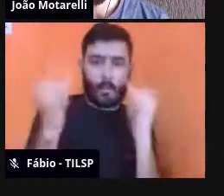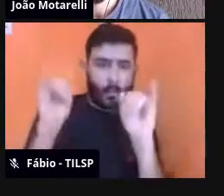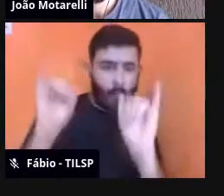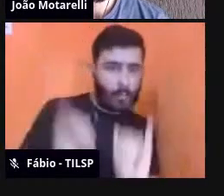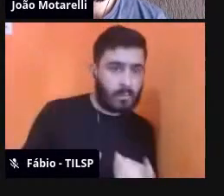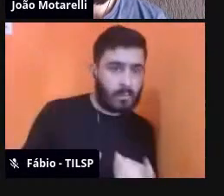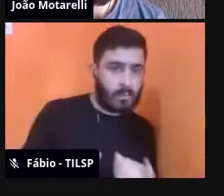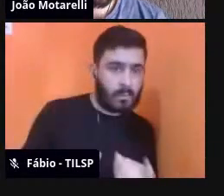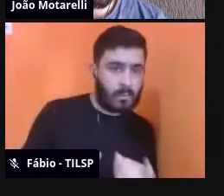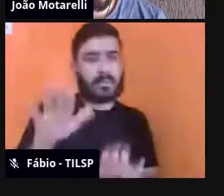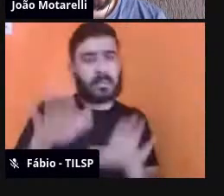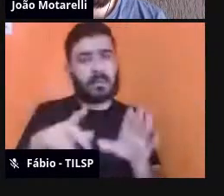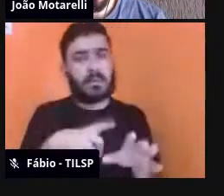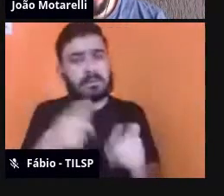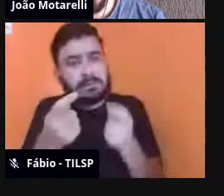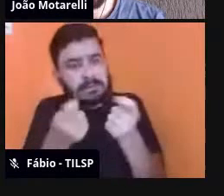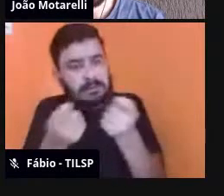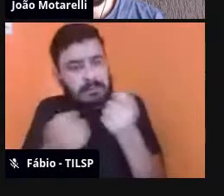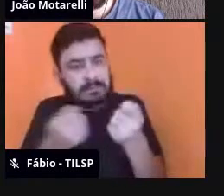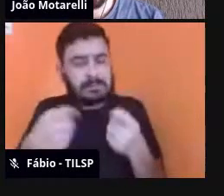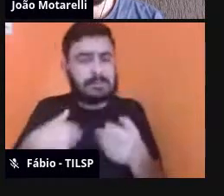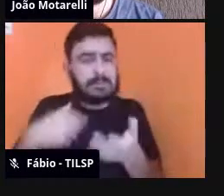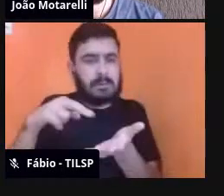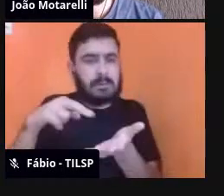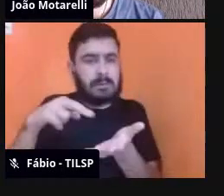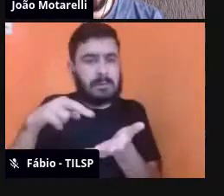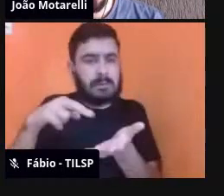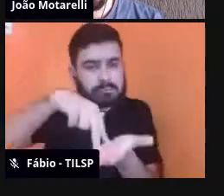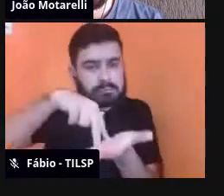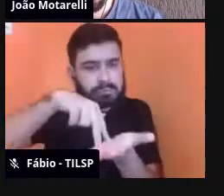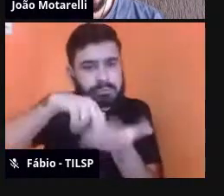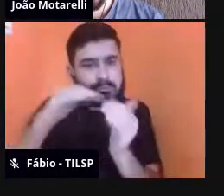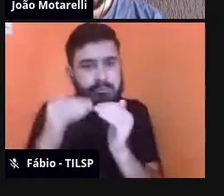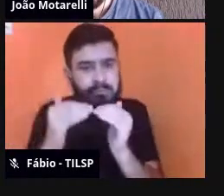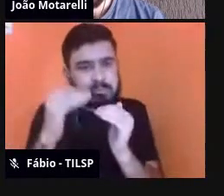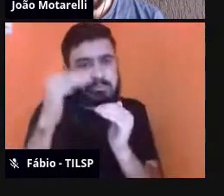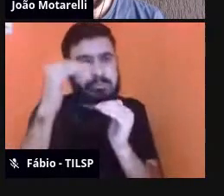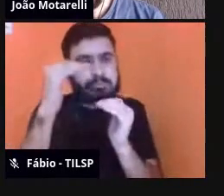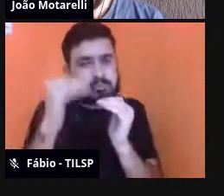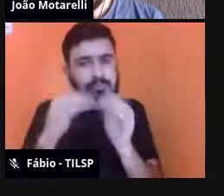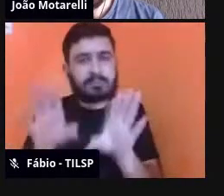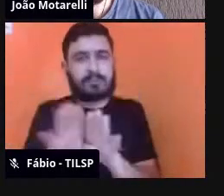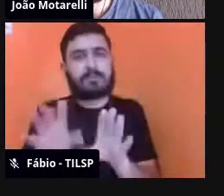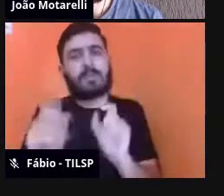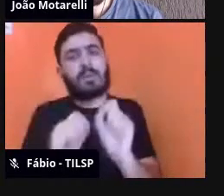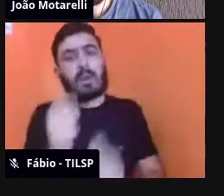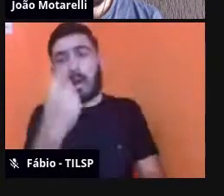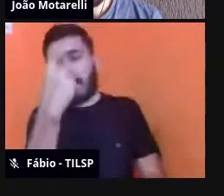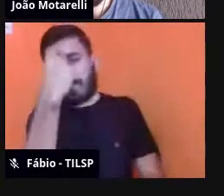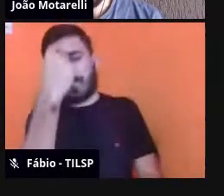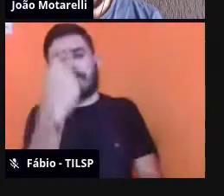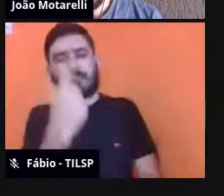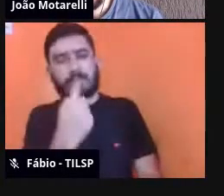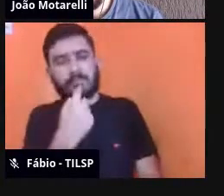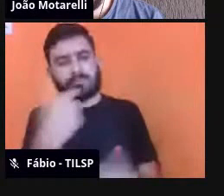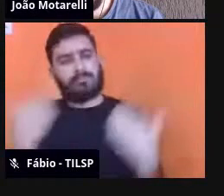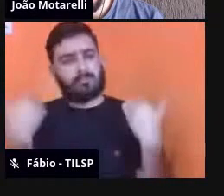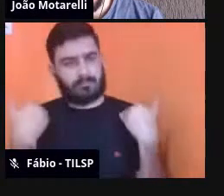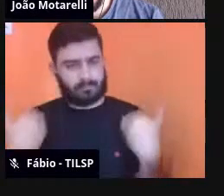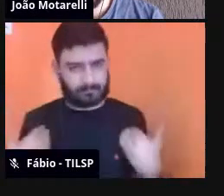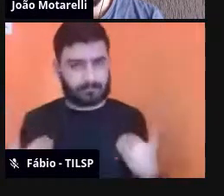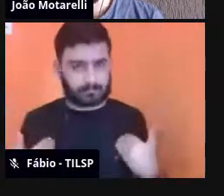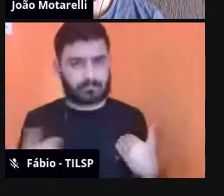peso, e aí tem esse aspecto chamado imagem corporal. Imagem corporal é algo extremamente importante da